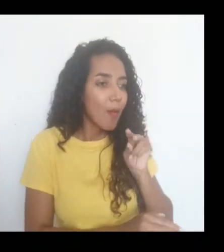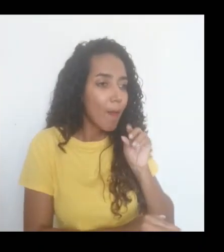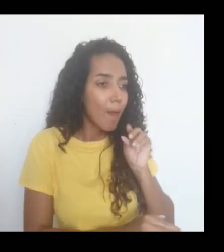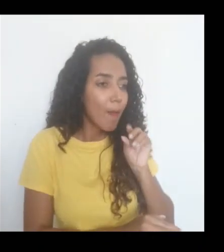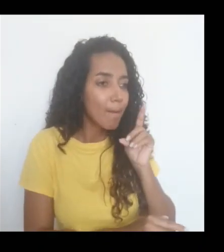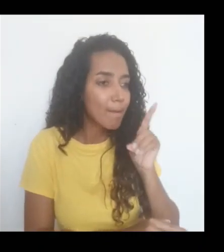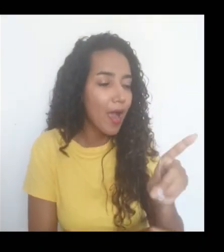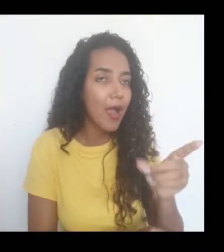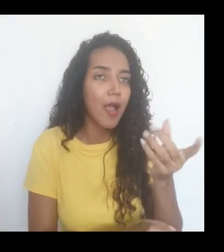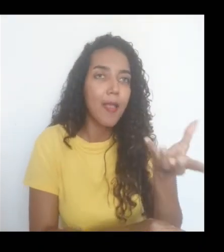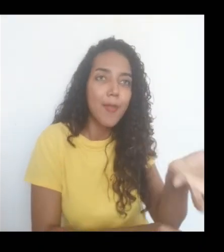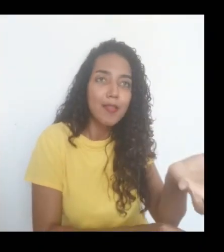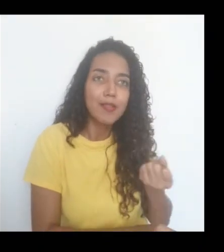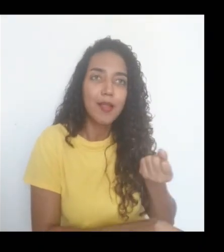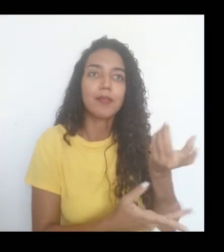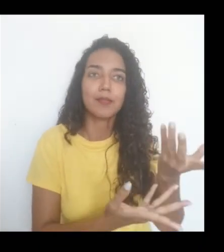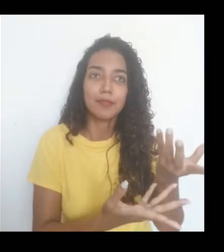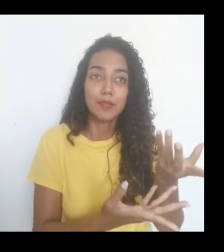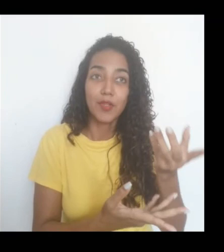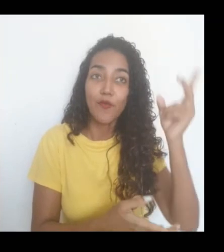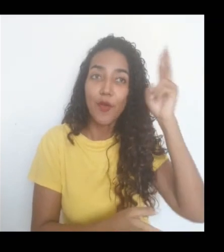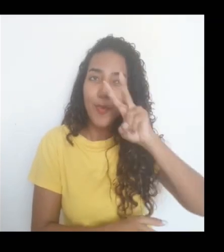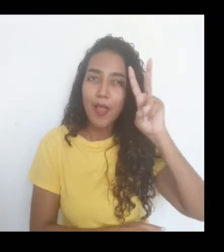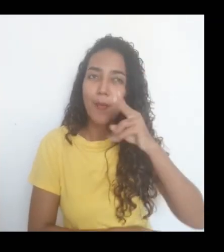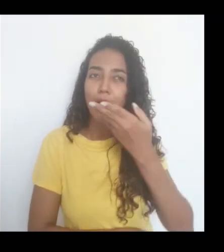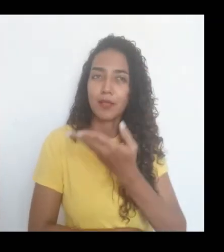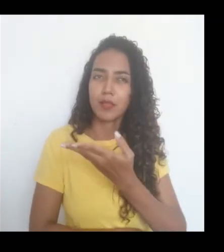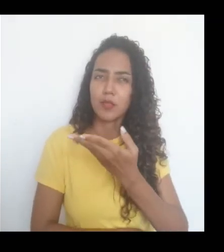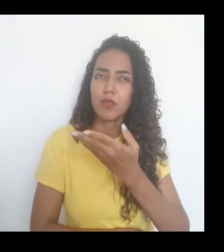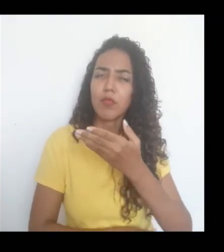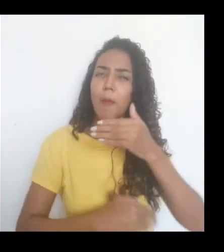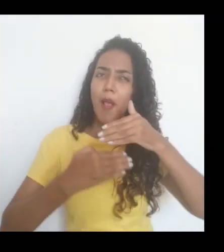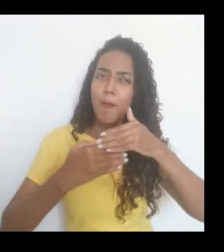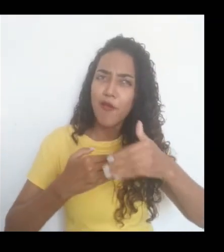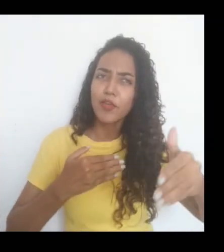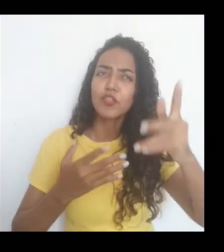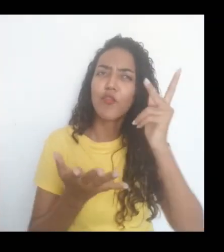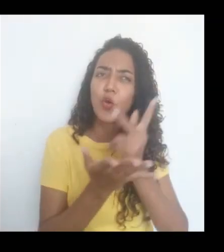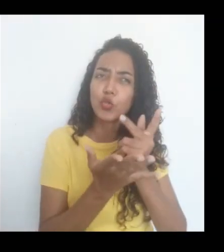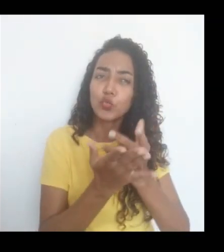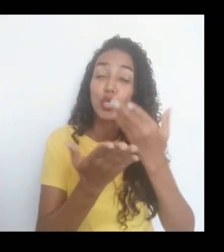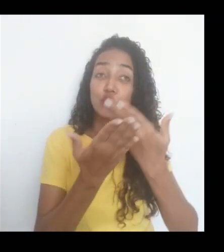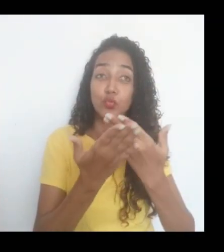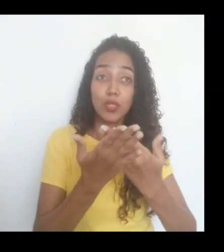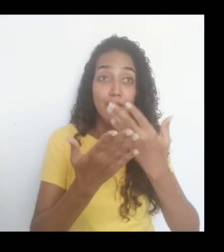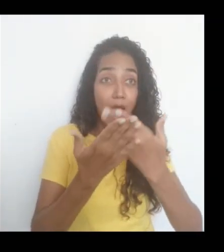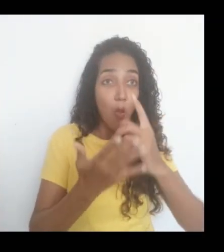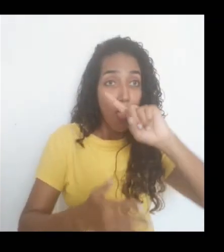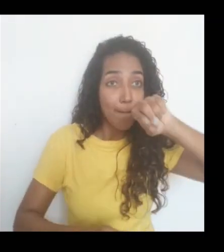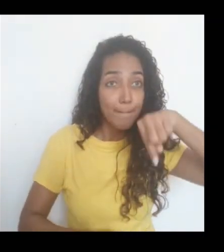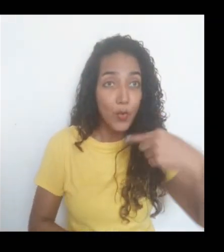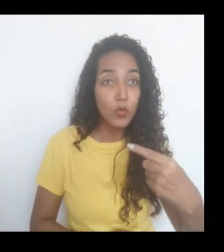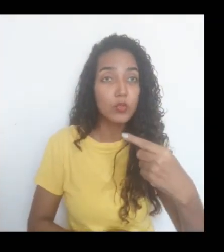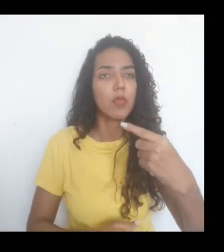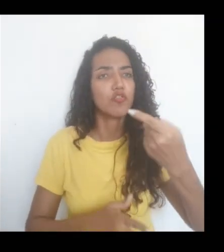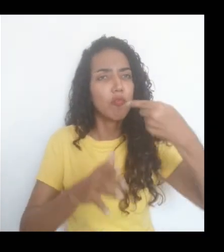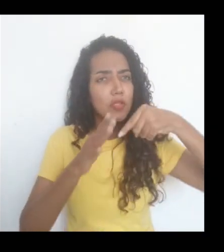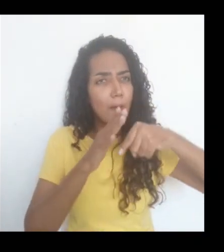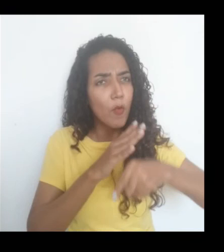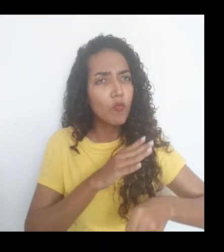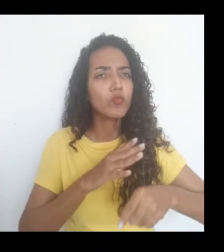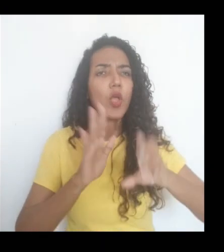gente ainda vai estudar, na próxima aula, um pouco mais sobre esse conceito, e aí a gente